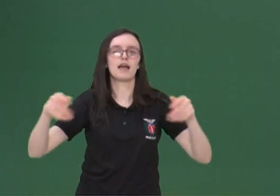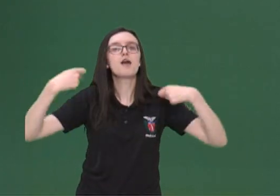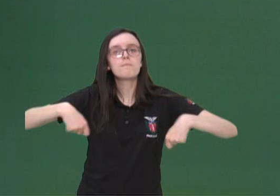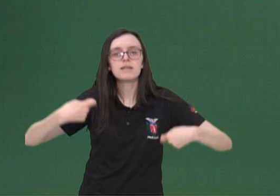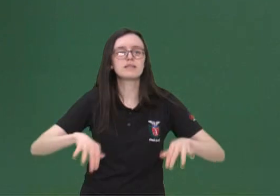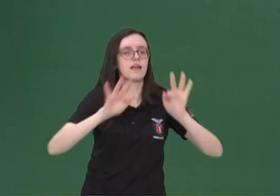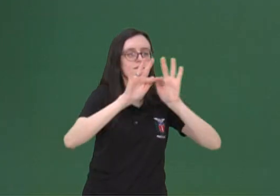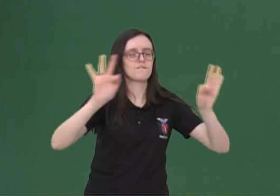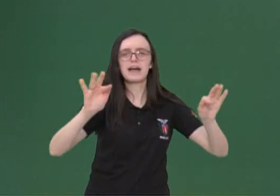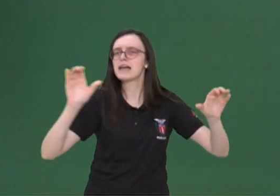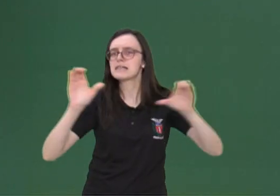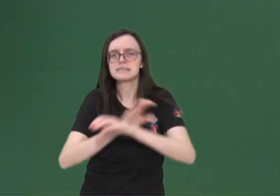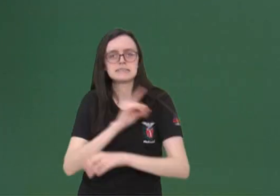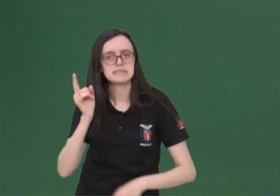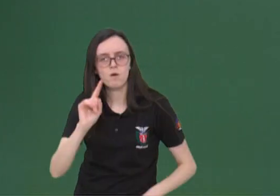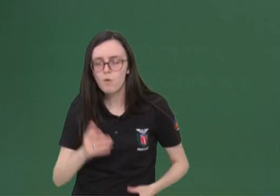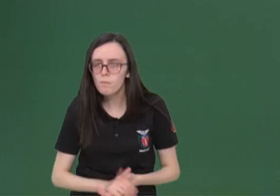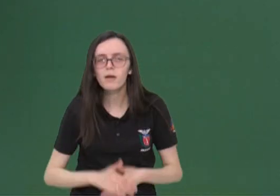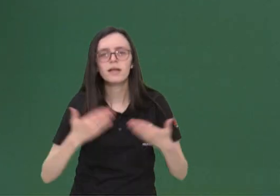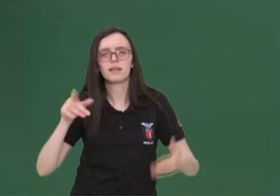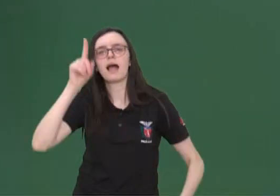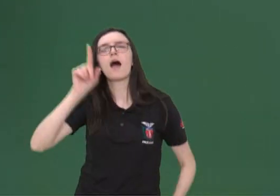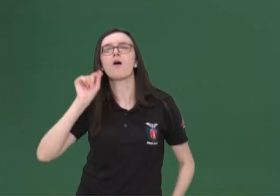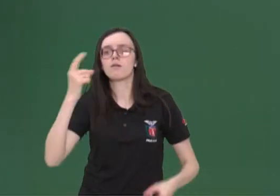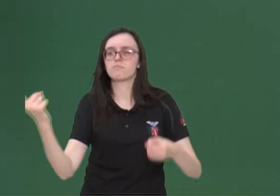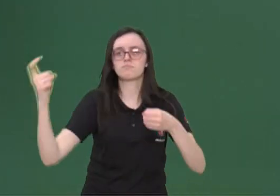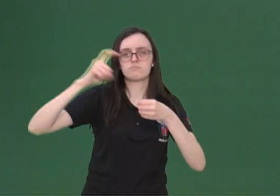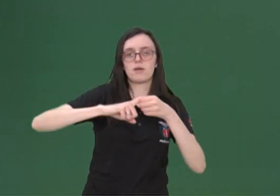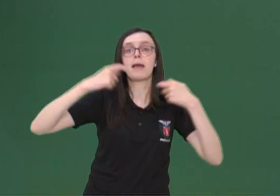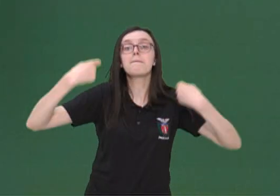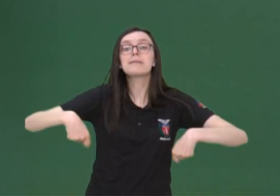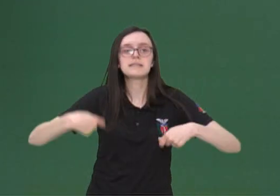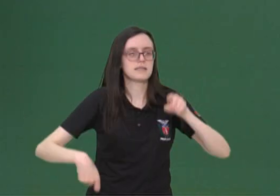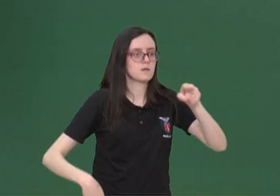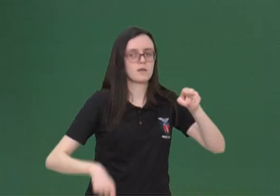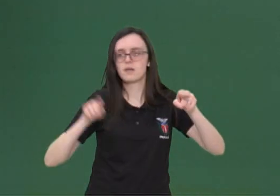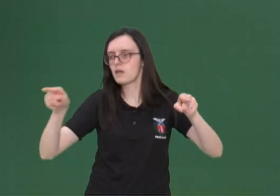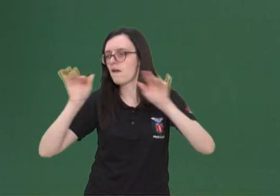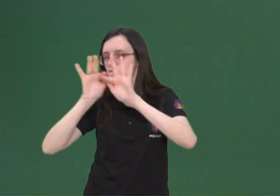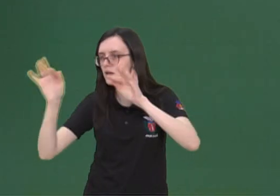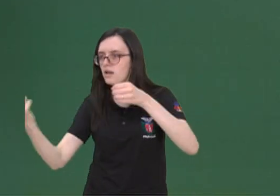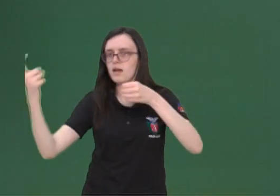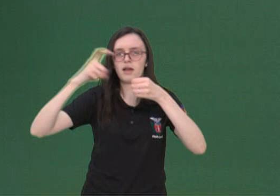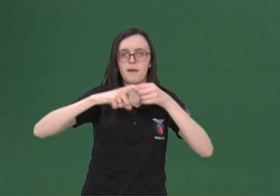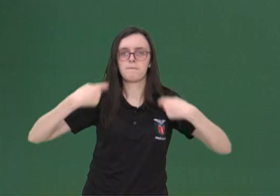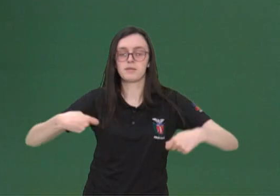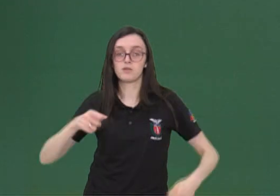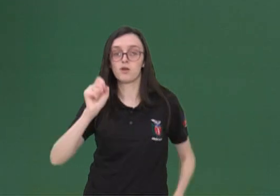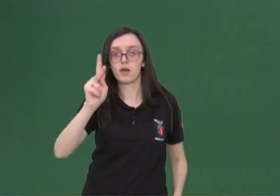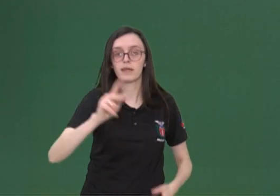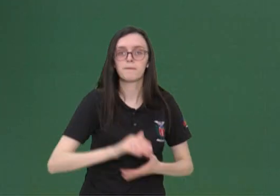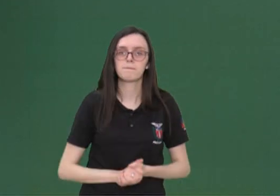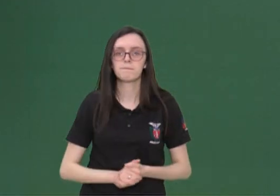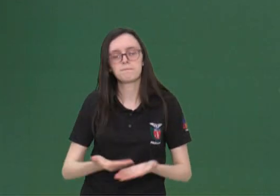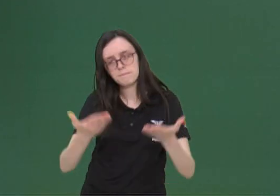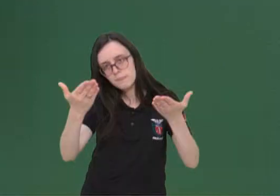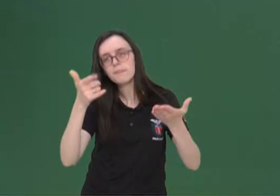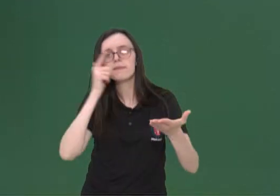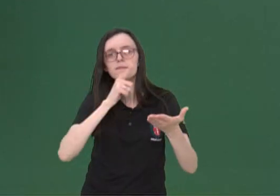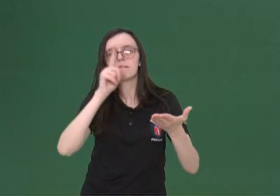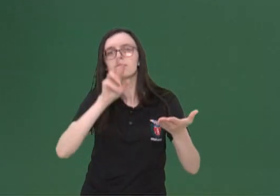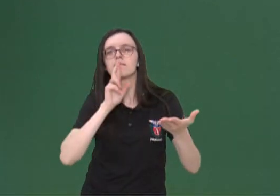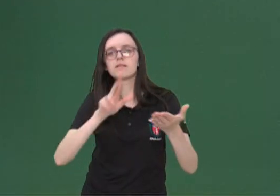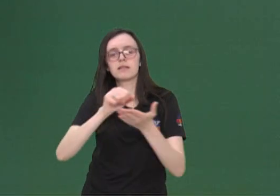uma frase incompleta, então ela é subordinada, um precisa do outro para existir, ok? Então, façam lá